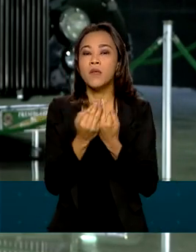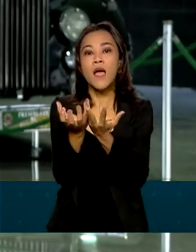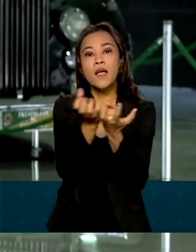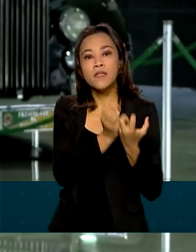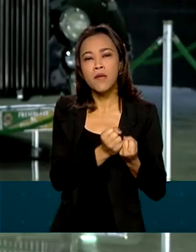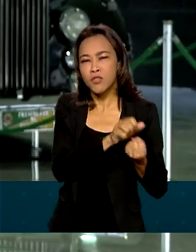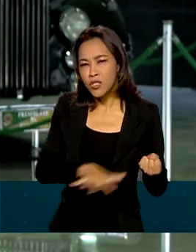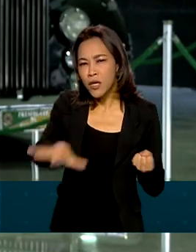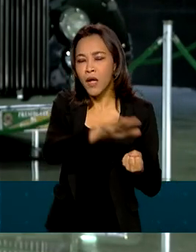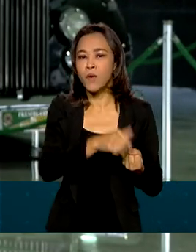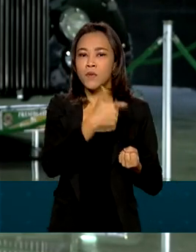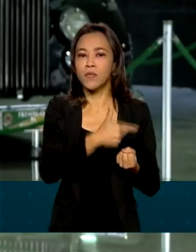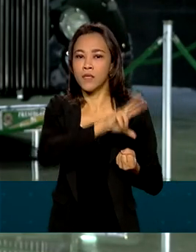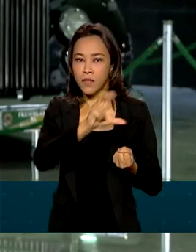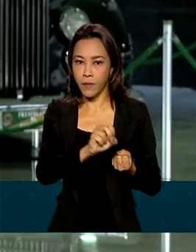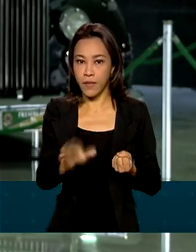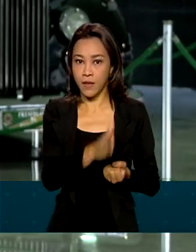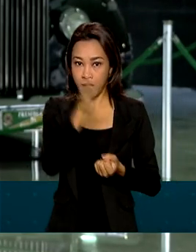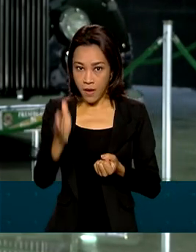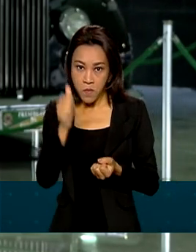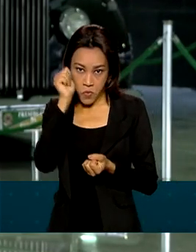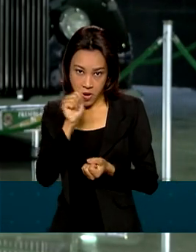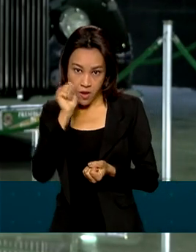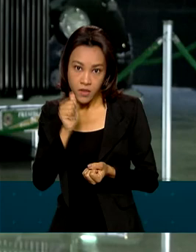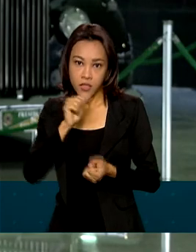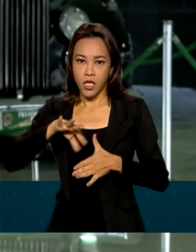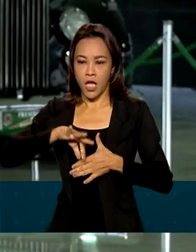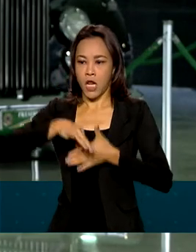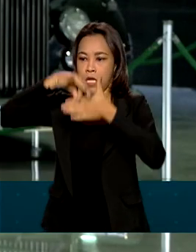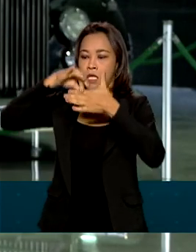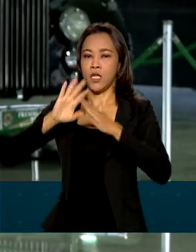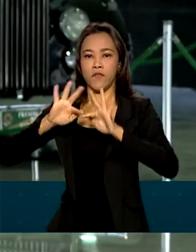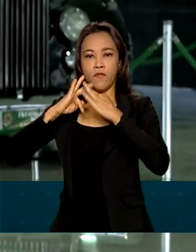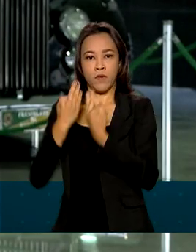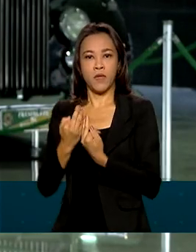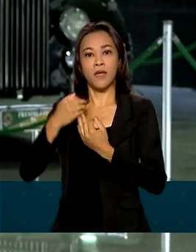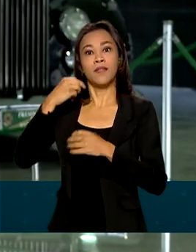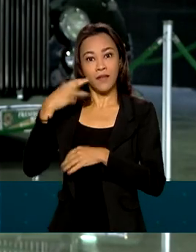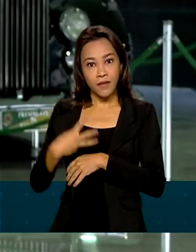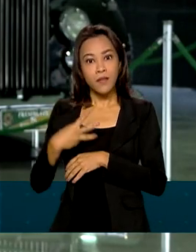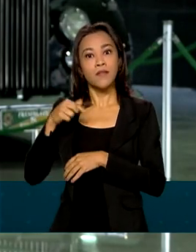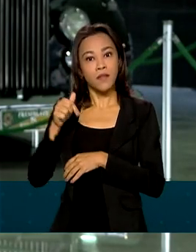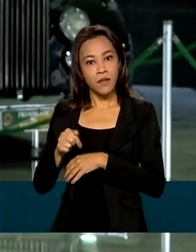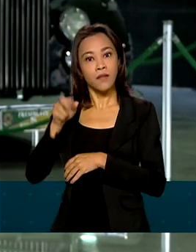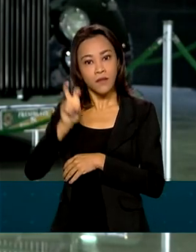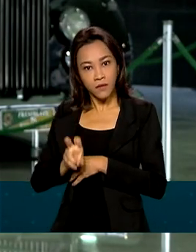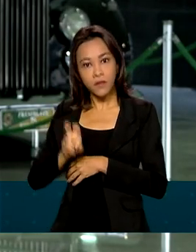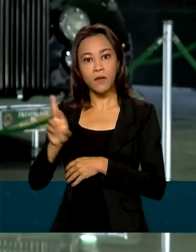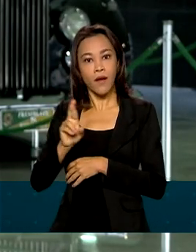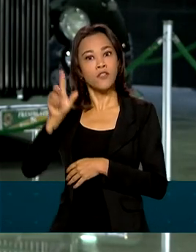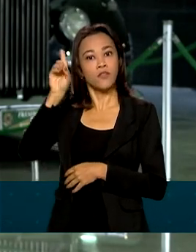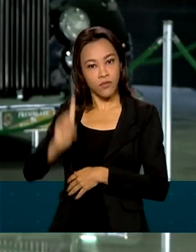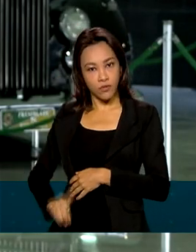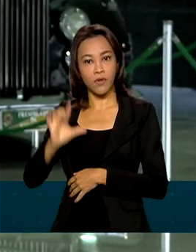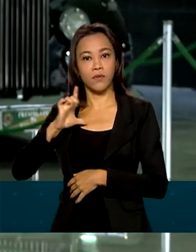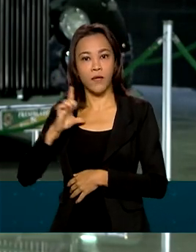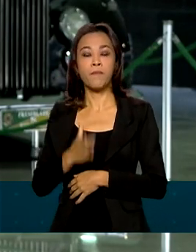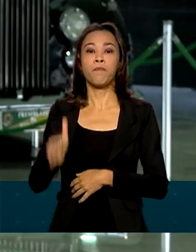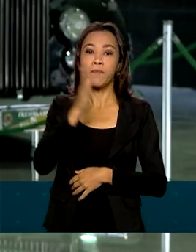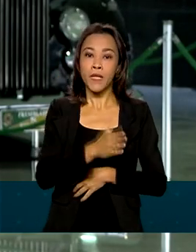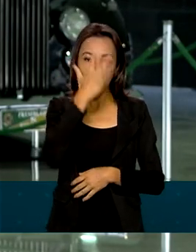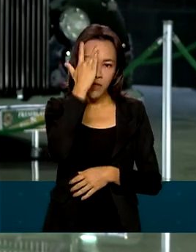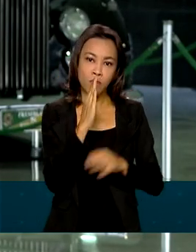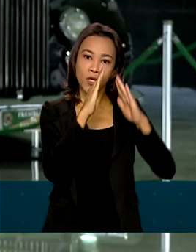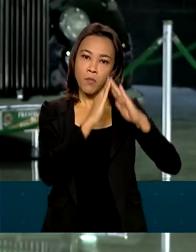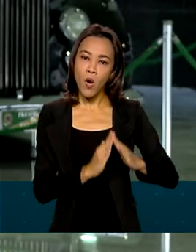mulheres e chefes de família têm direito a R$ 375, e pessoas que moram sozinhas,